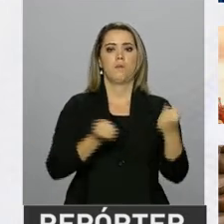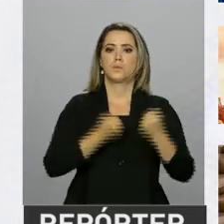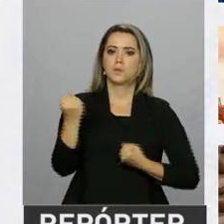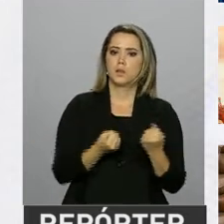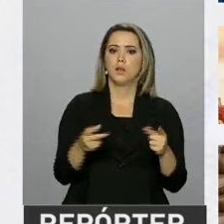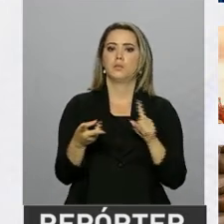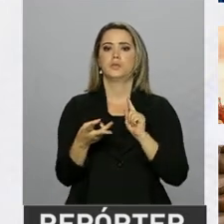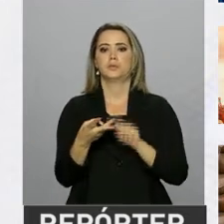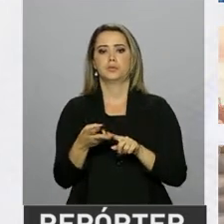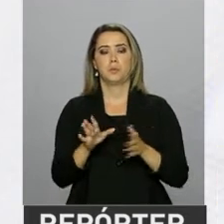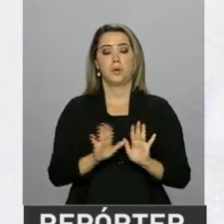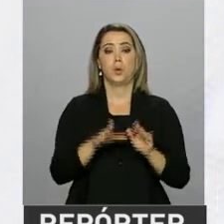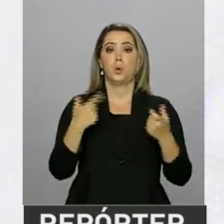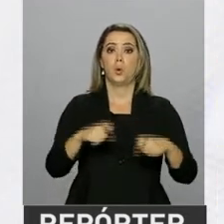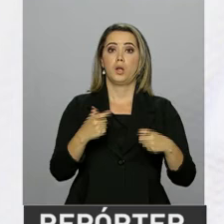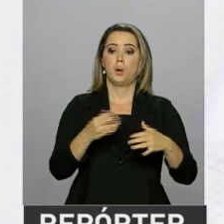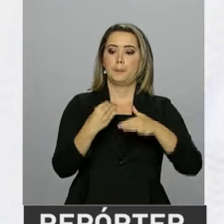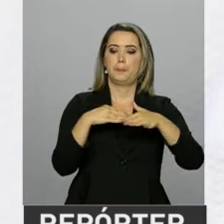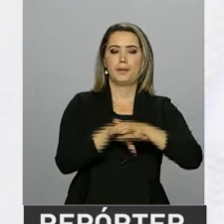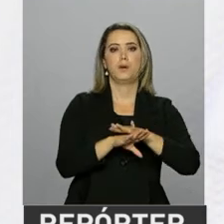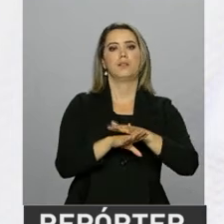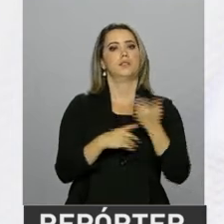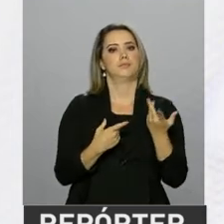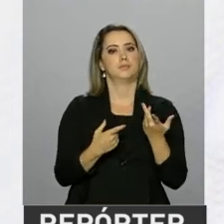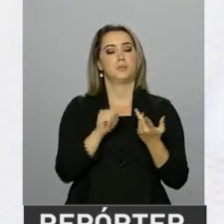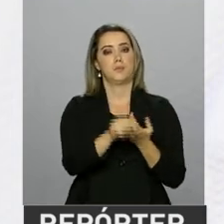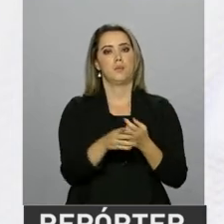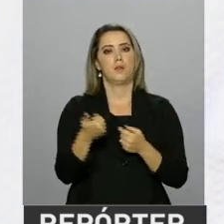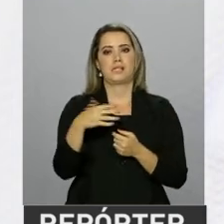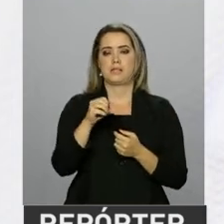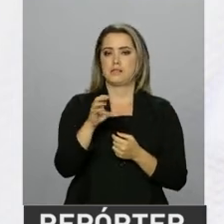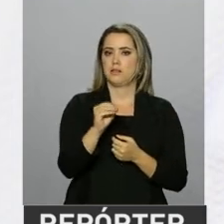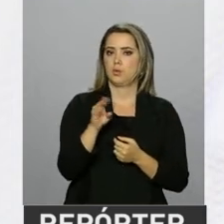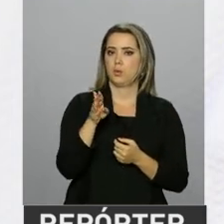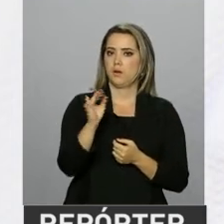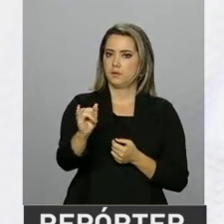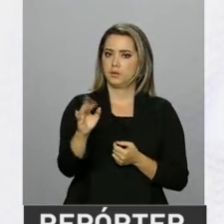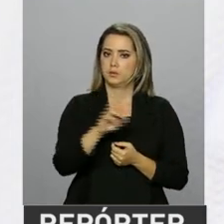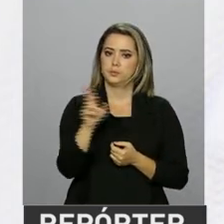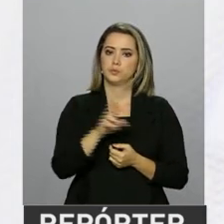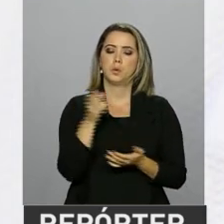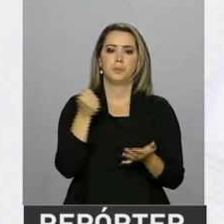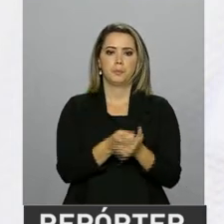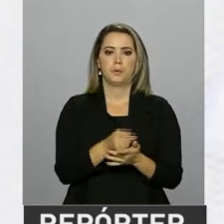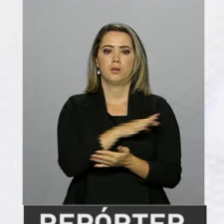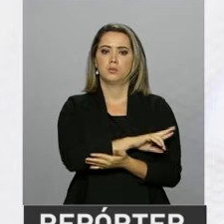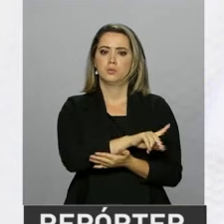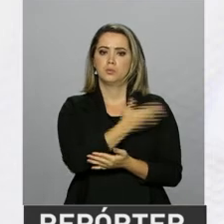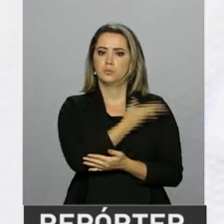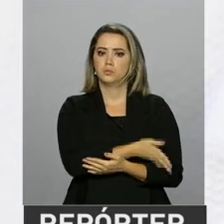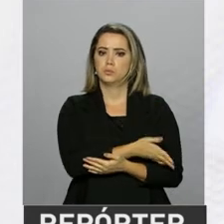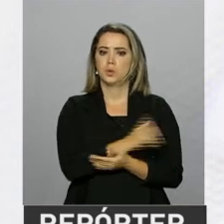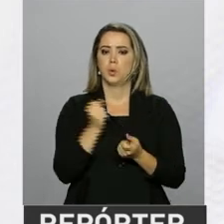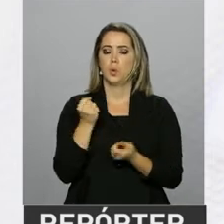frota e armazenagem. Dos cerca de 190 bilhões anunciados, a maior parte é para custeio, que envolve compra